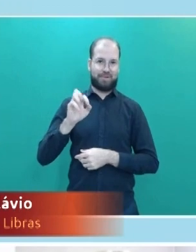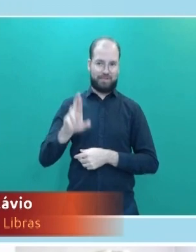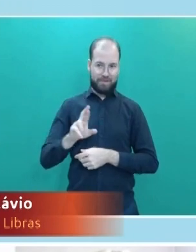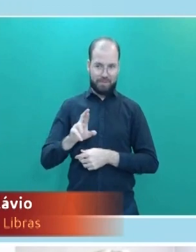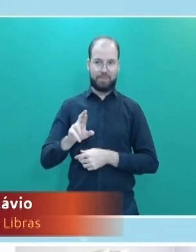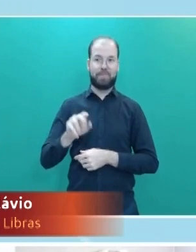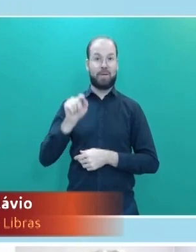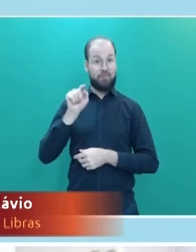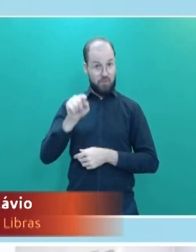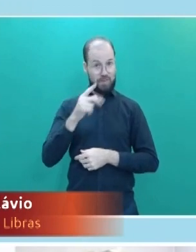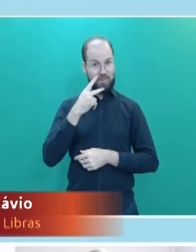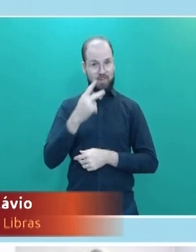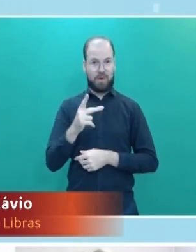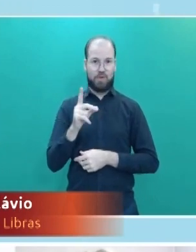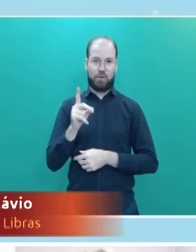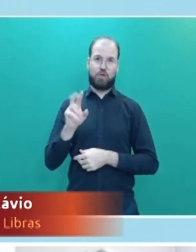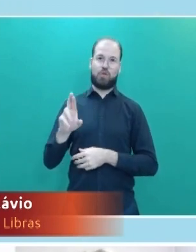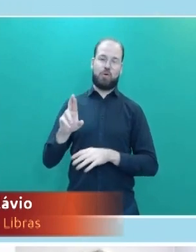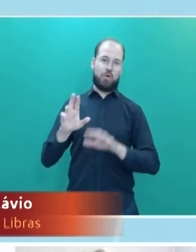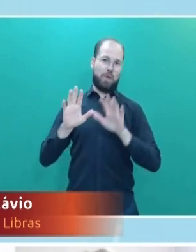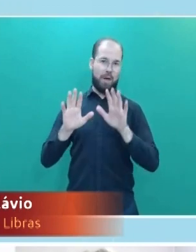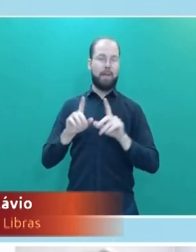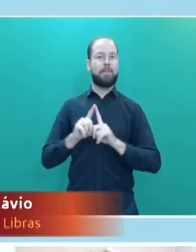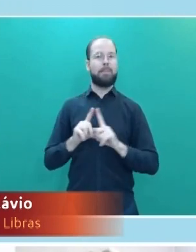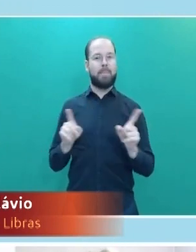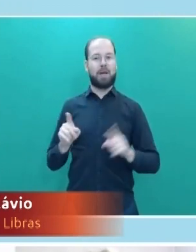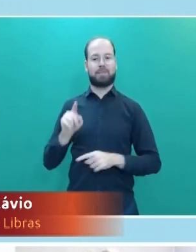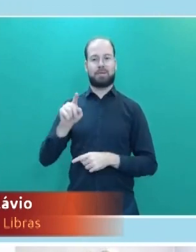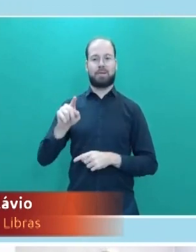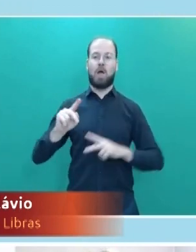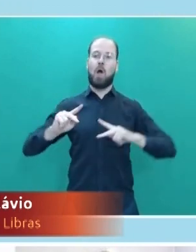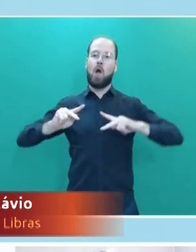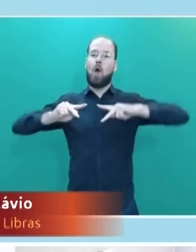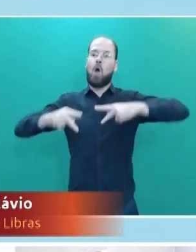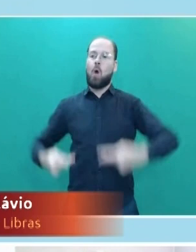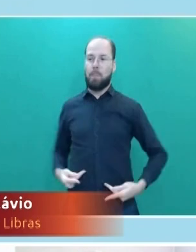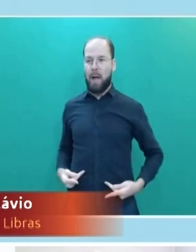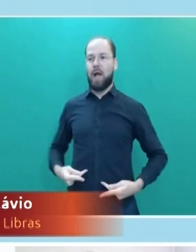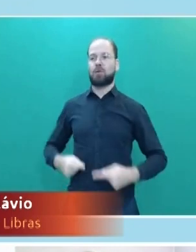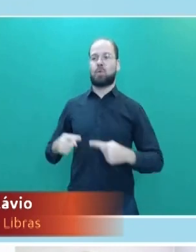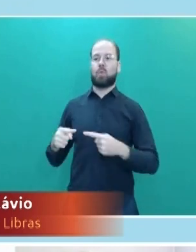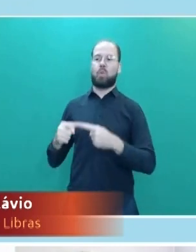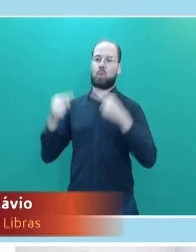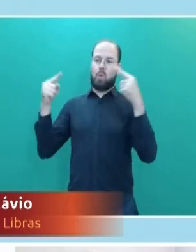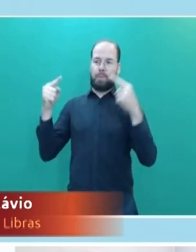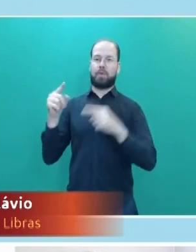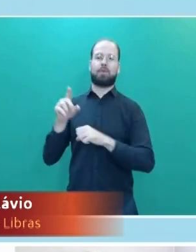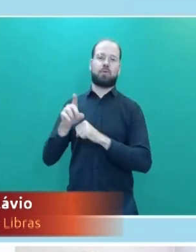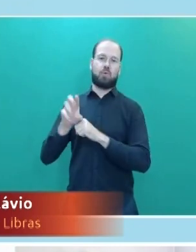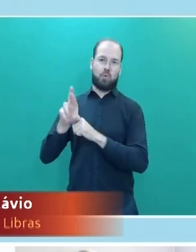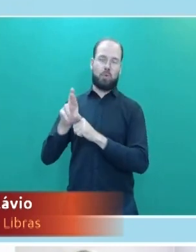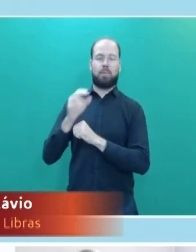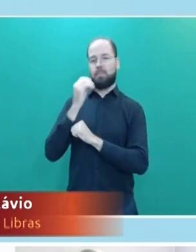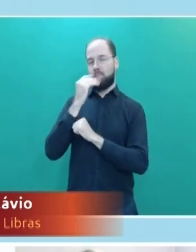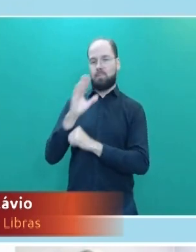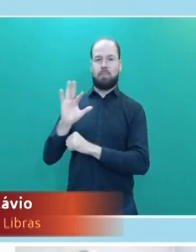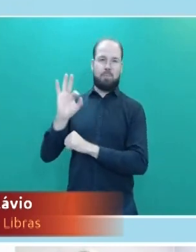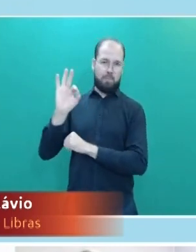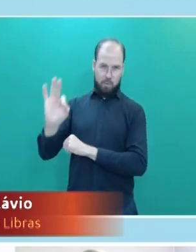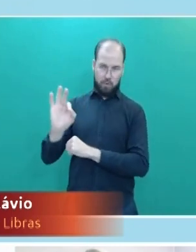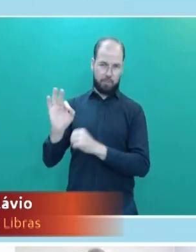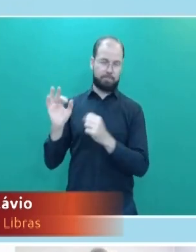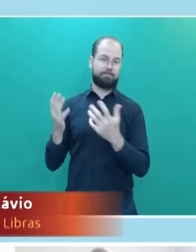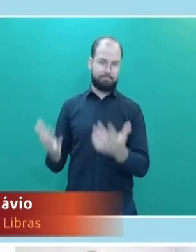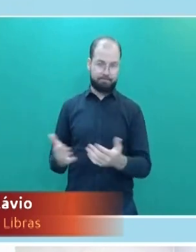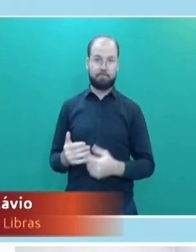doutor, um título, mas é doutor em ser humano, e eu acho que isso é muito bom. Aí, o que eu gostaria de falar é justamente no